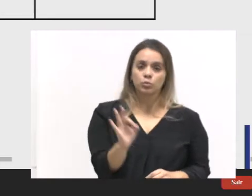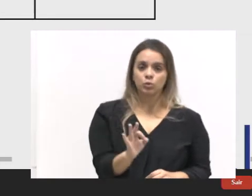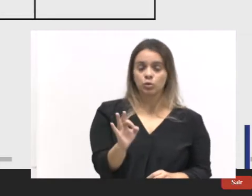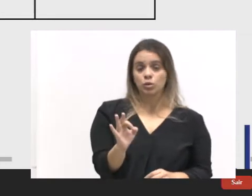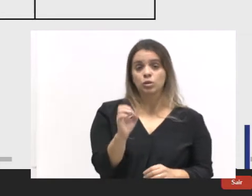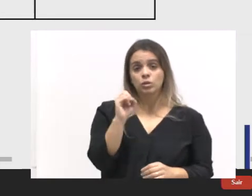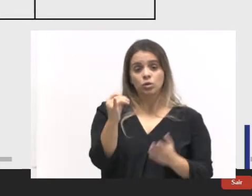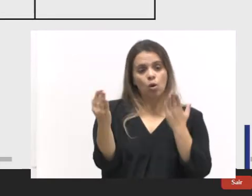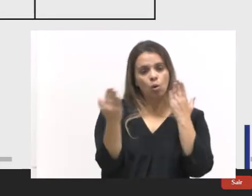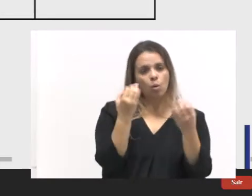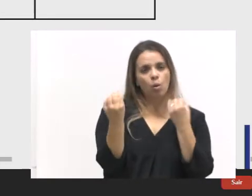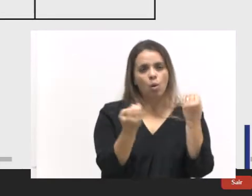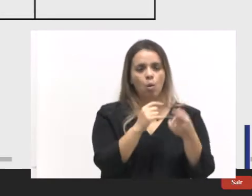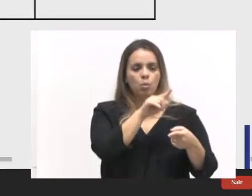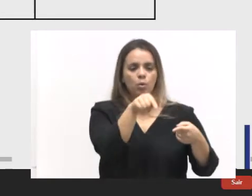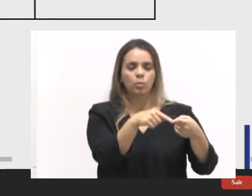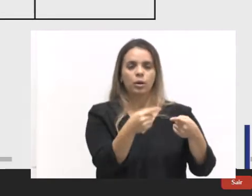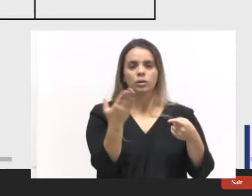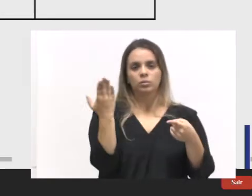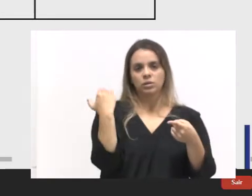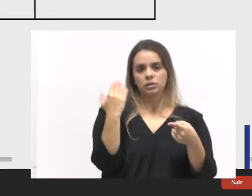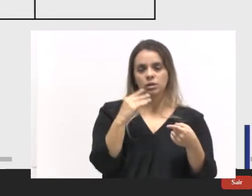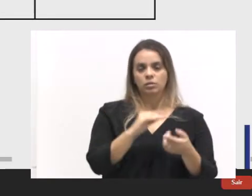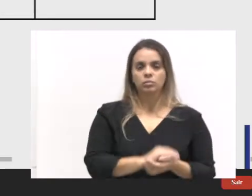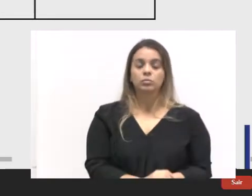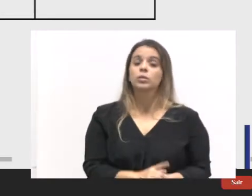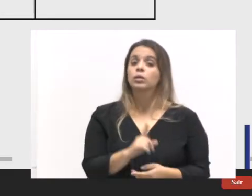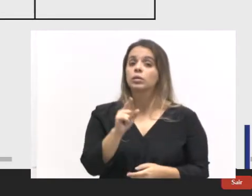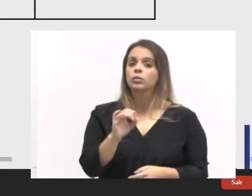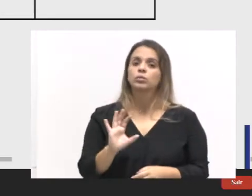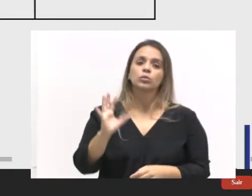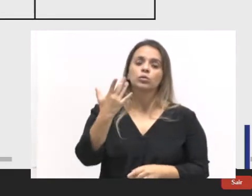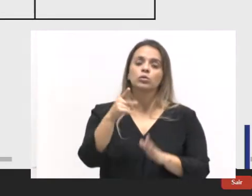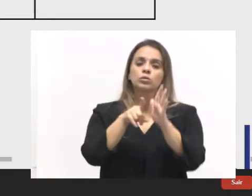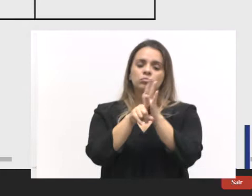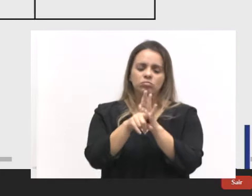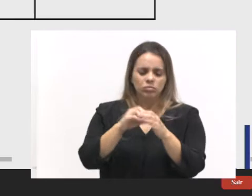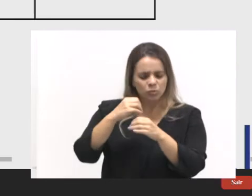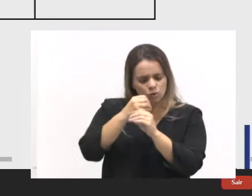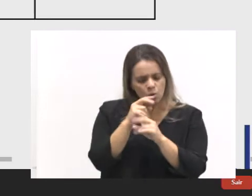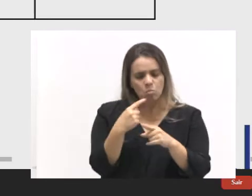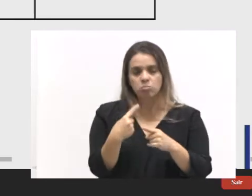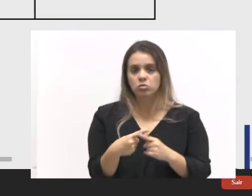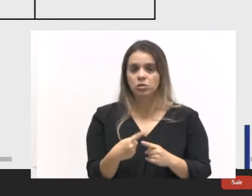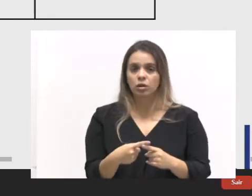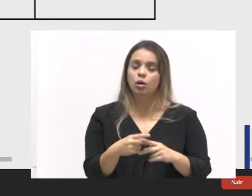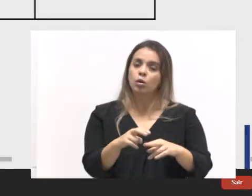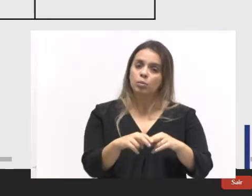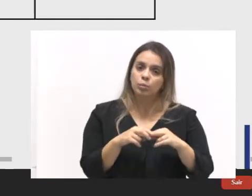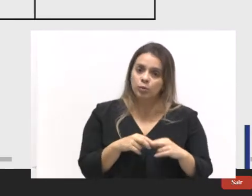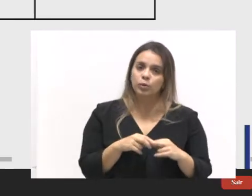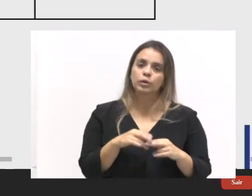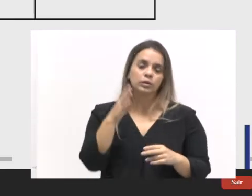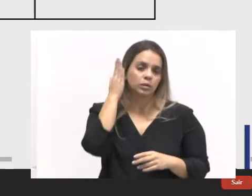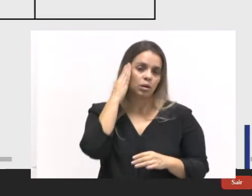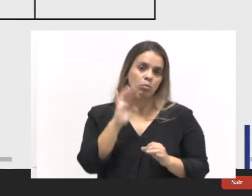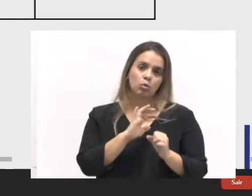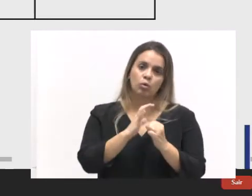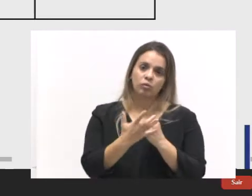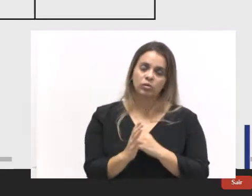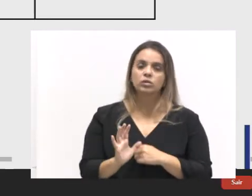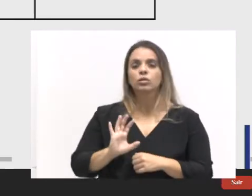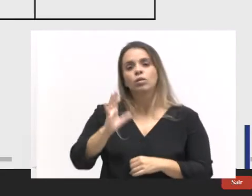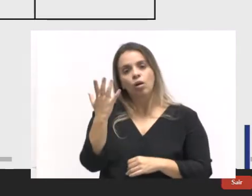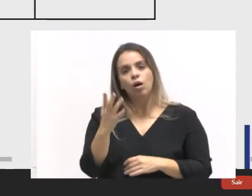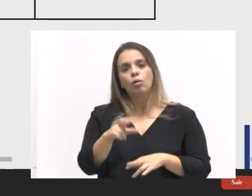em relação à meta inicialmente prevista. Isso se deve, basicamente, em função da própria pandemia, que